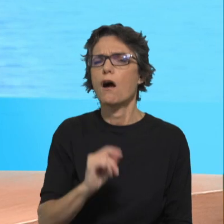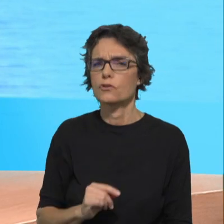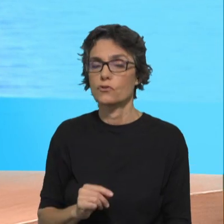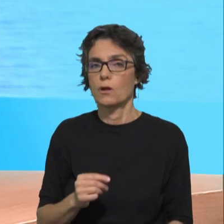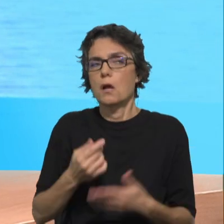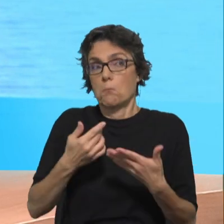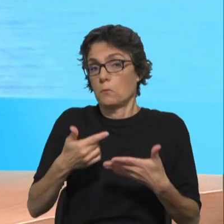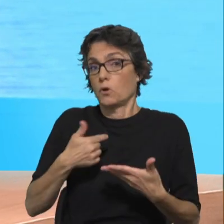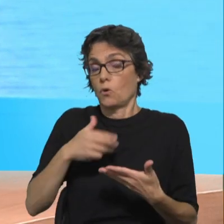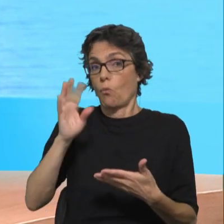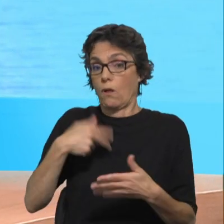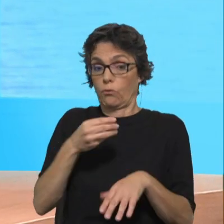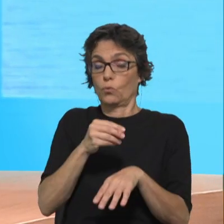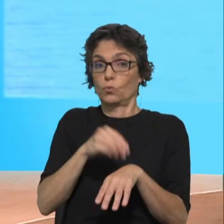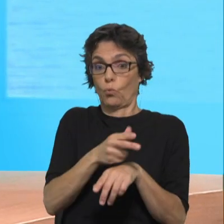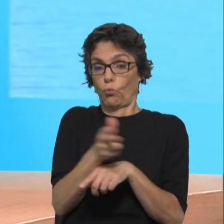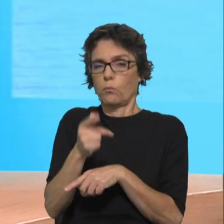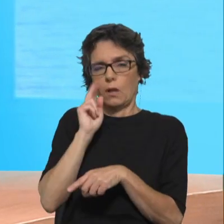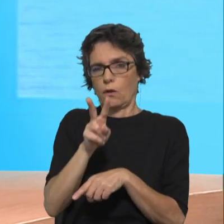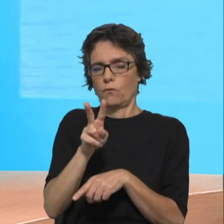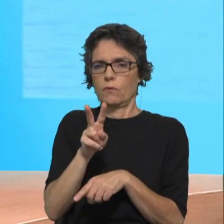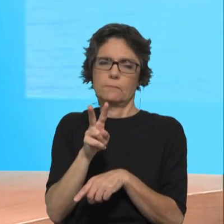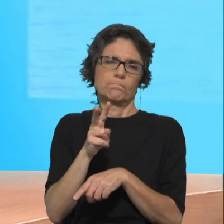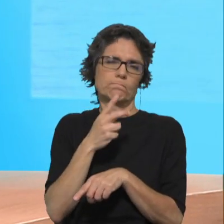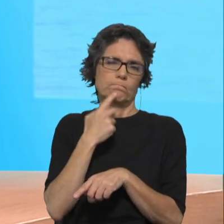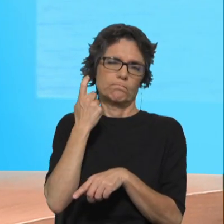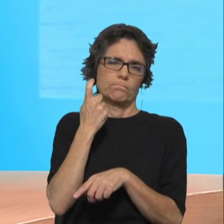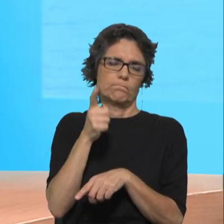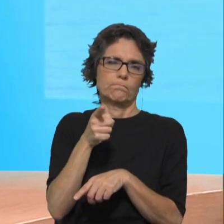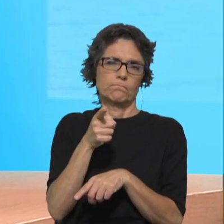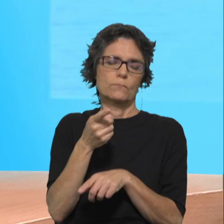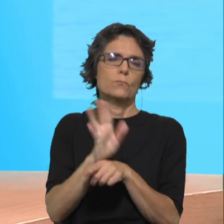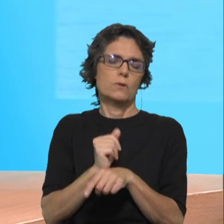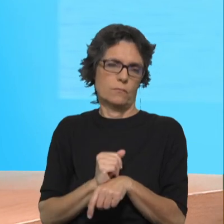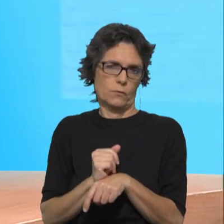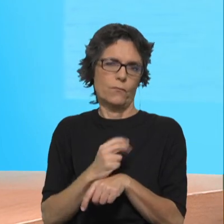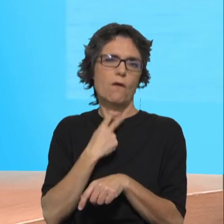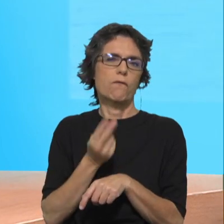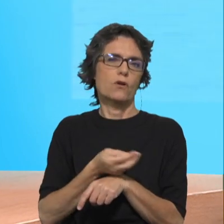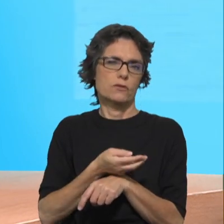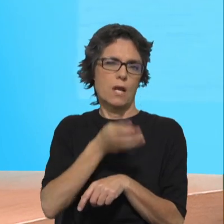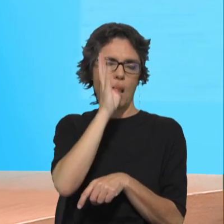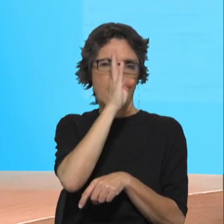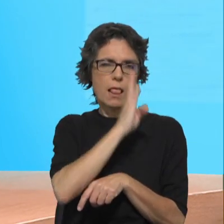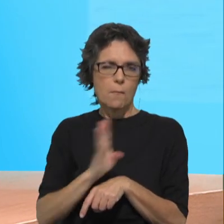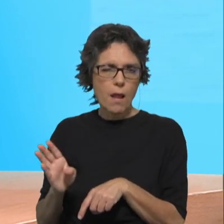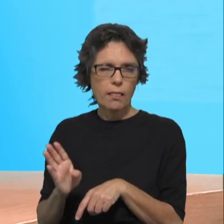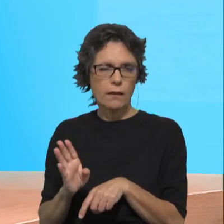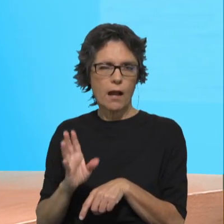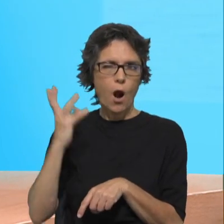mim impactou muito, que é, primeiro, das diversas tradições culturais. Porque se nós formos ver,